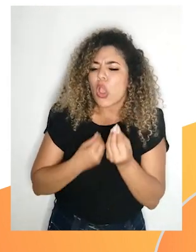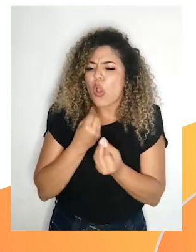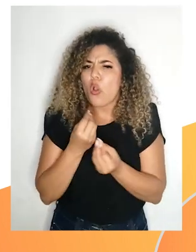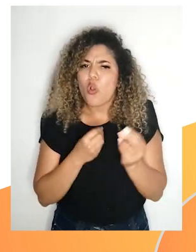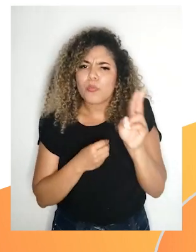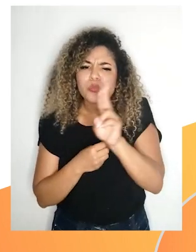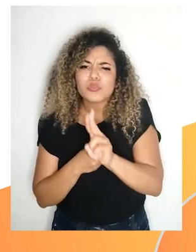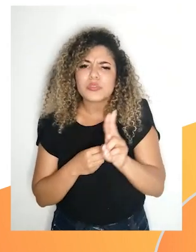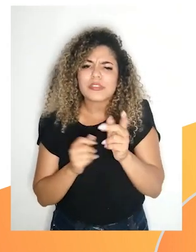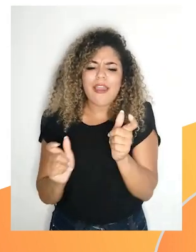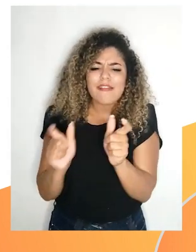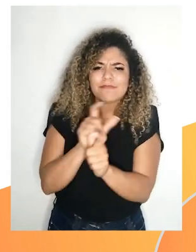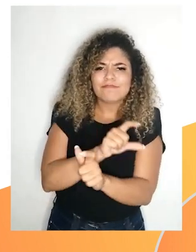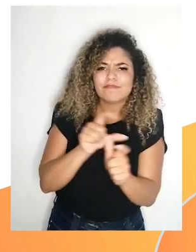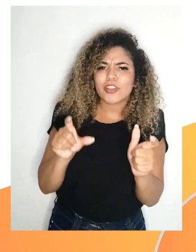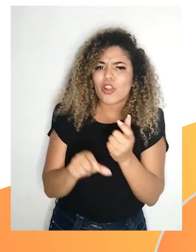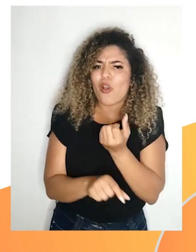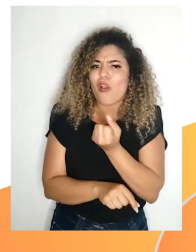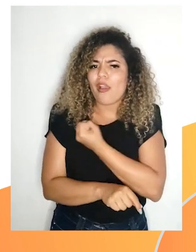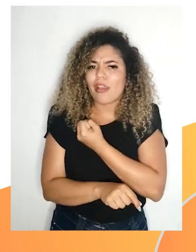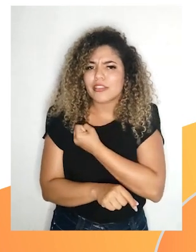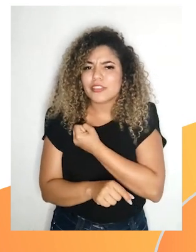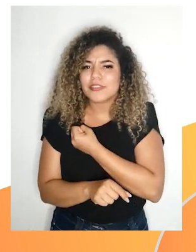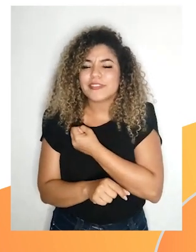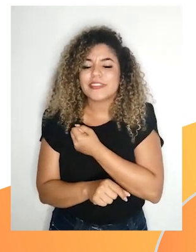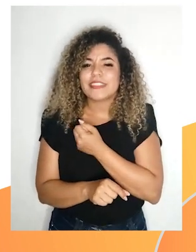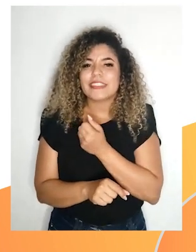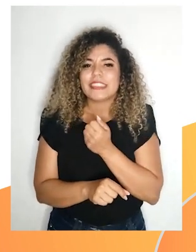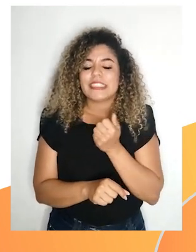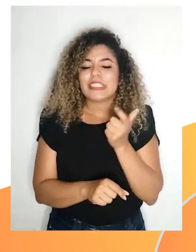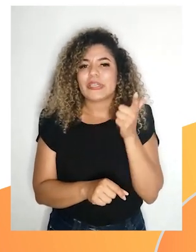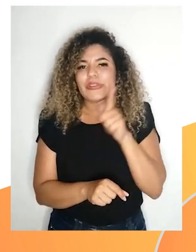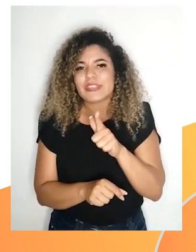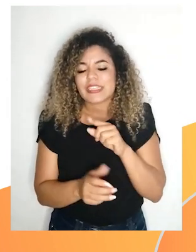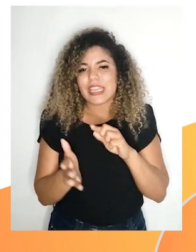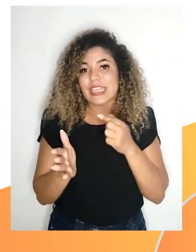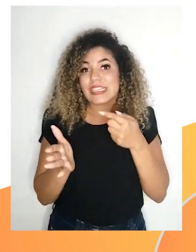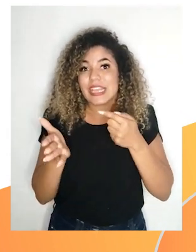configurações possíveis para se marcar 7